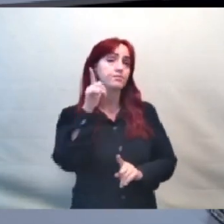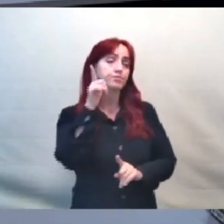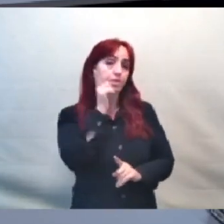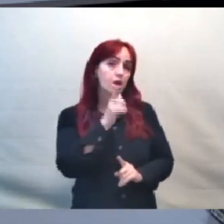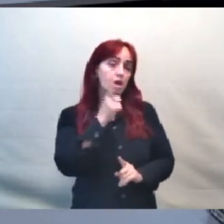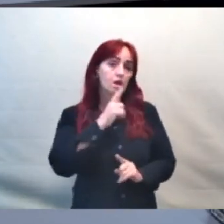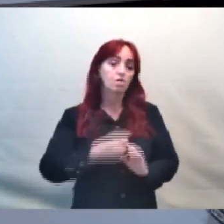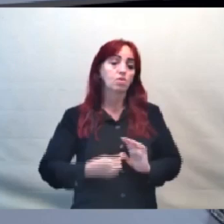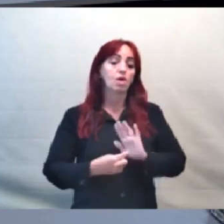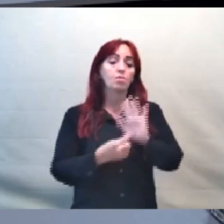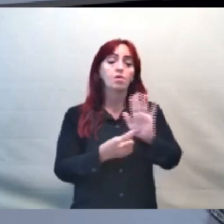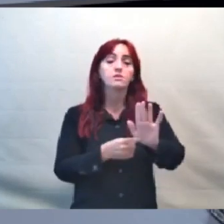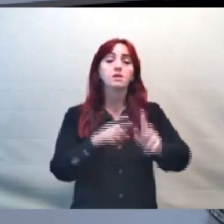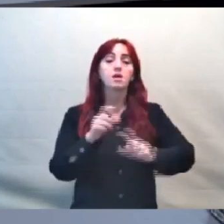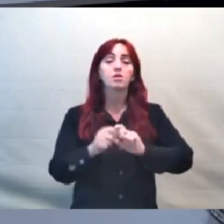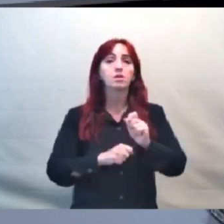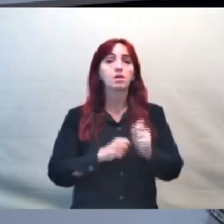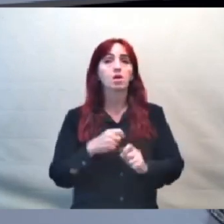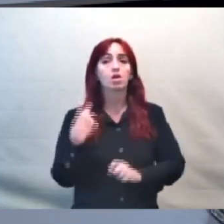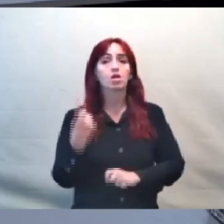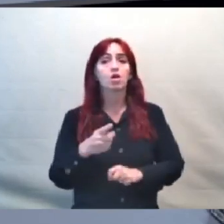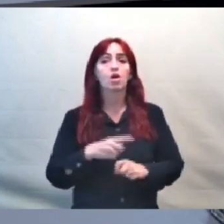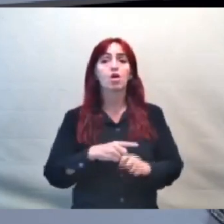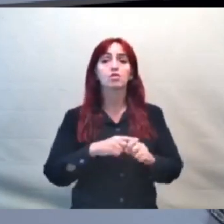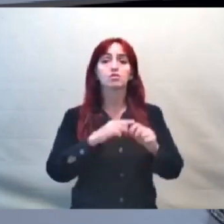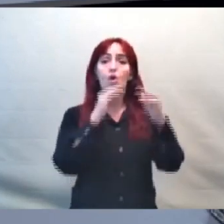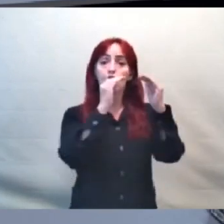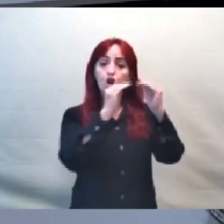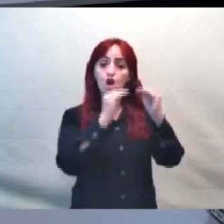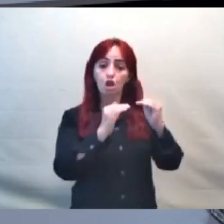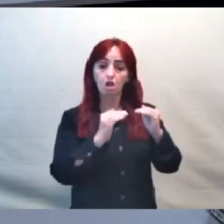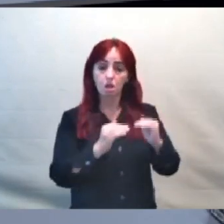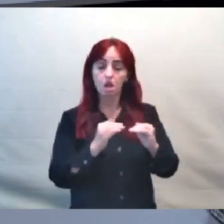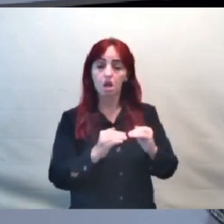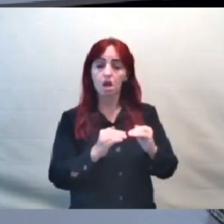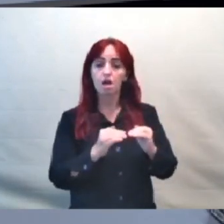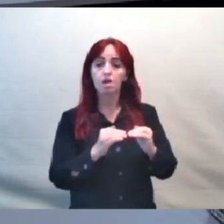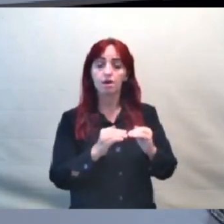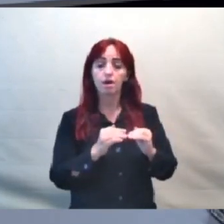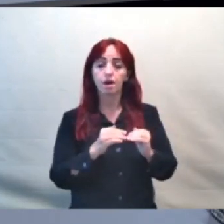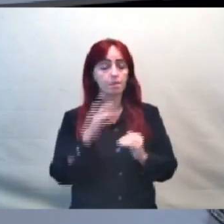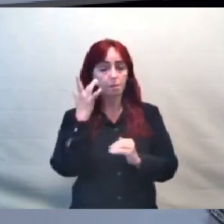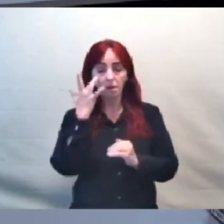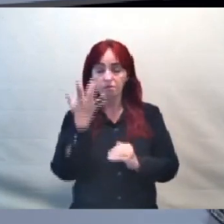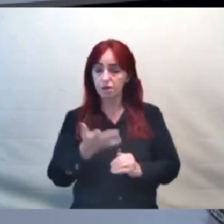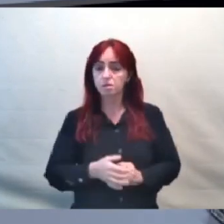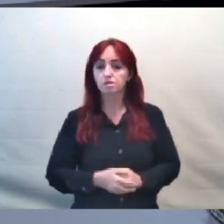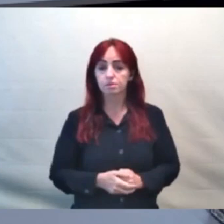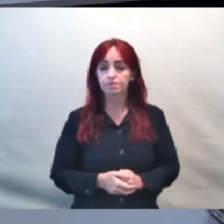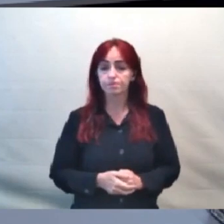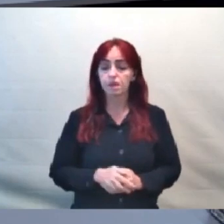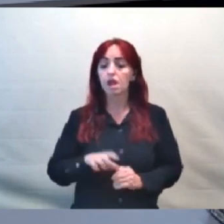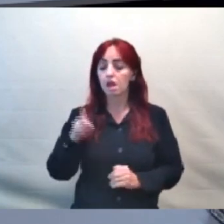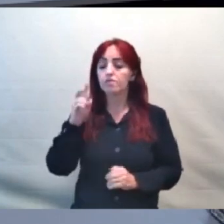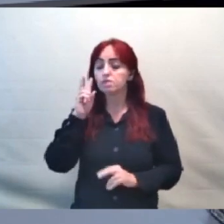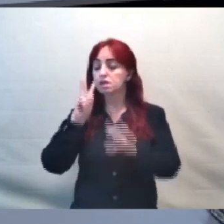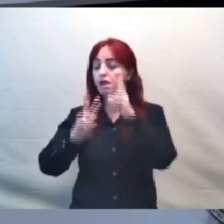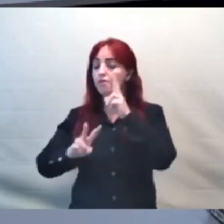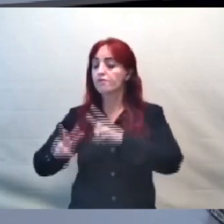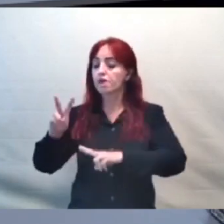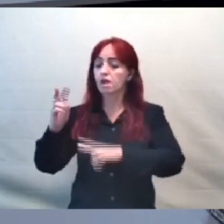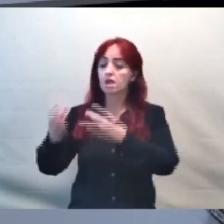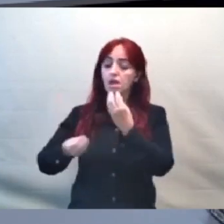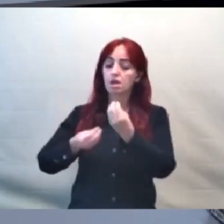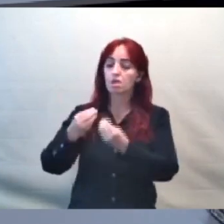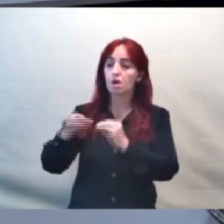a nossa previsão, o nosso cronograma, que ótimo. Aí fica mais fácil de mais fácil pra gente poder também a senhora responder. Acompanhar, de fato, acompanhar.